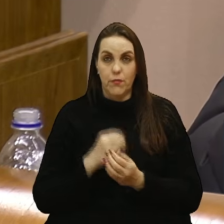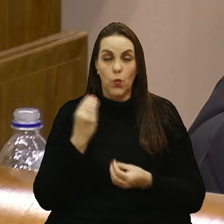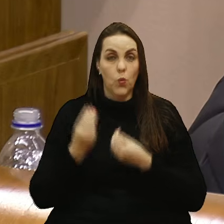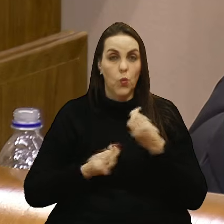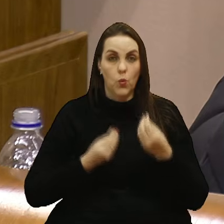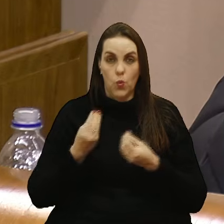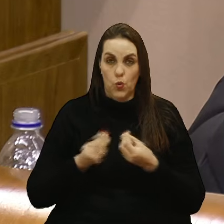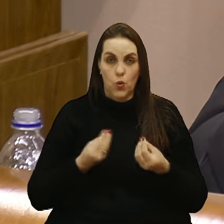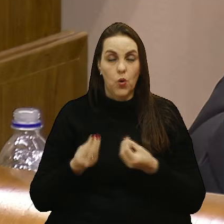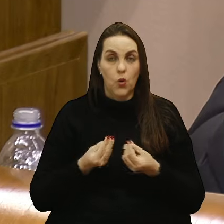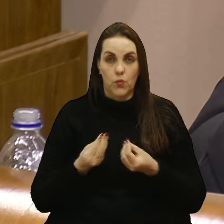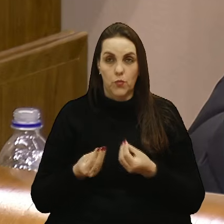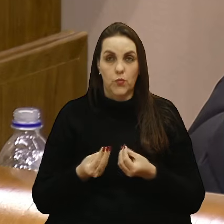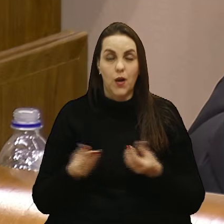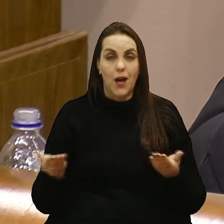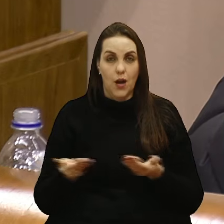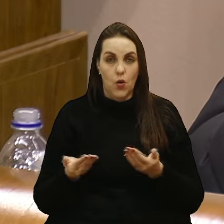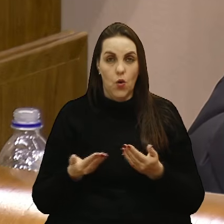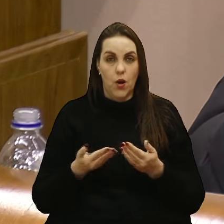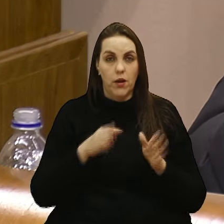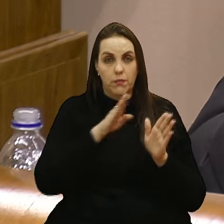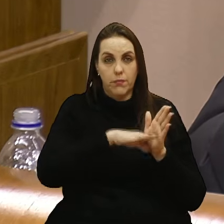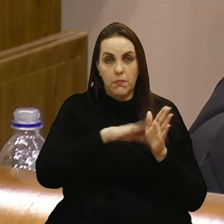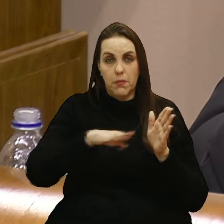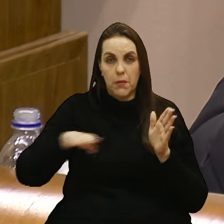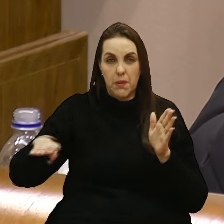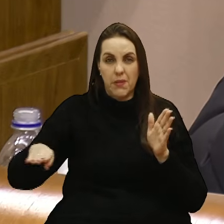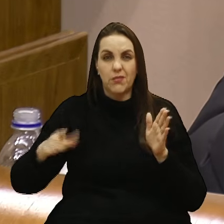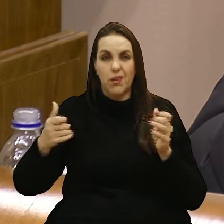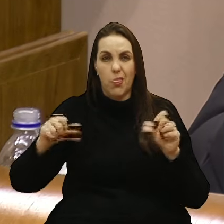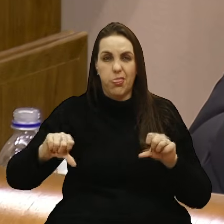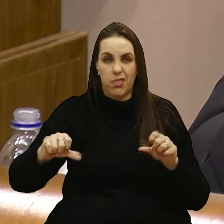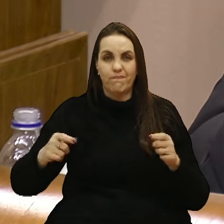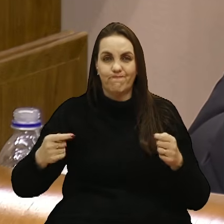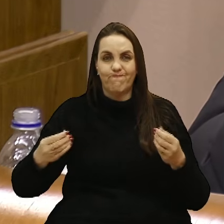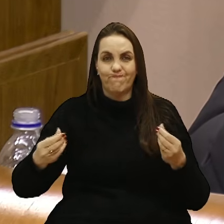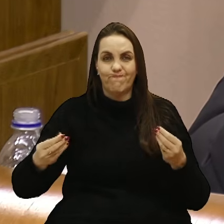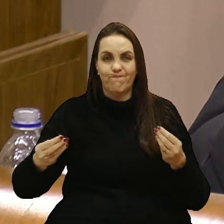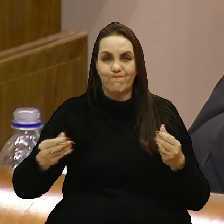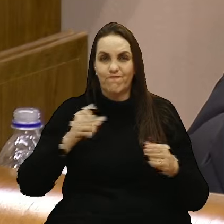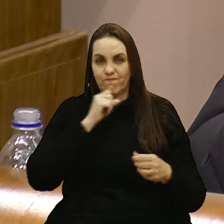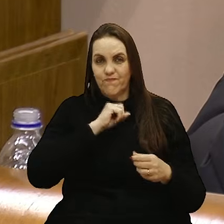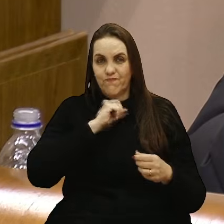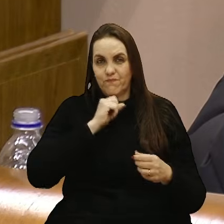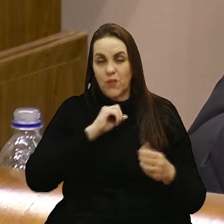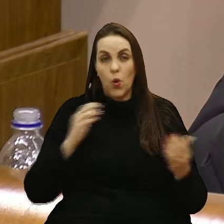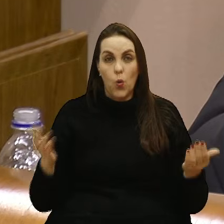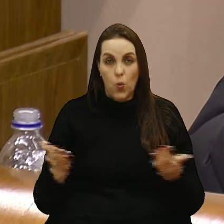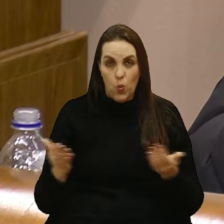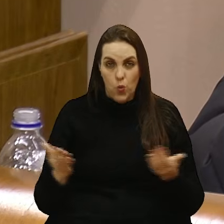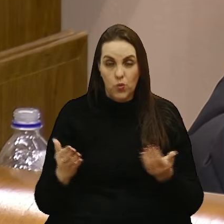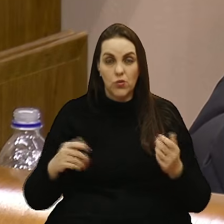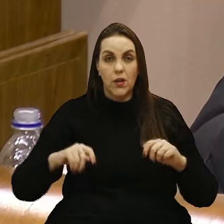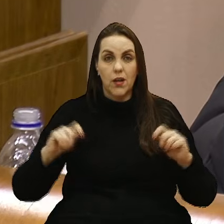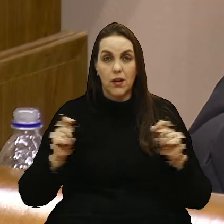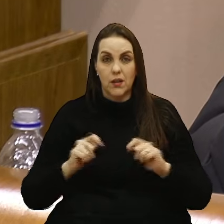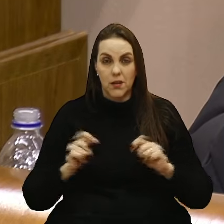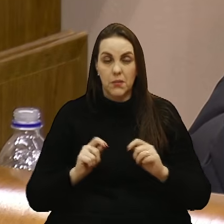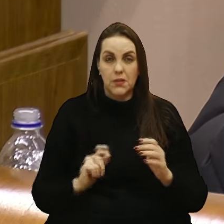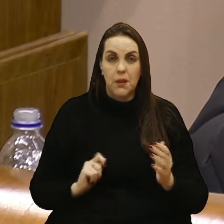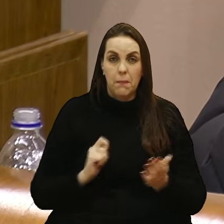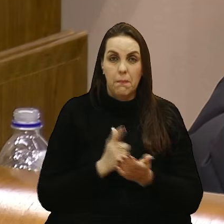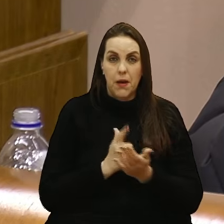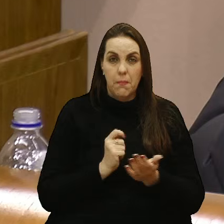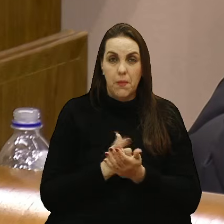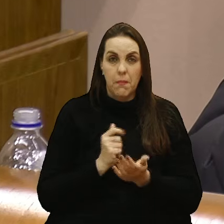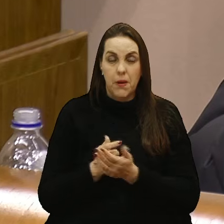com a nossa frota bastante sucateada e hoje a capacidade de pagamento por um